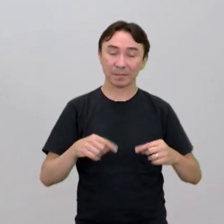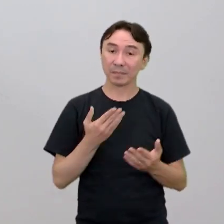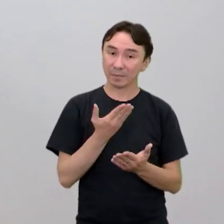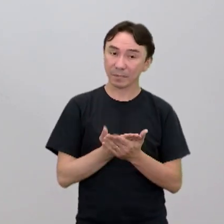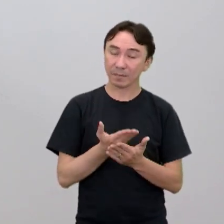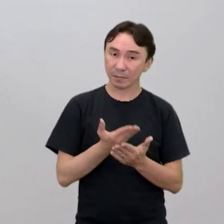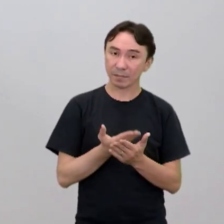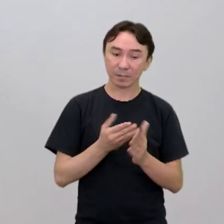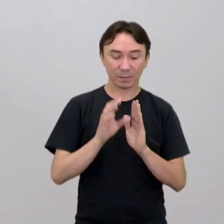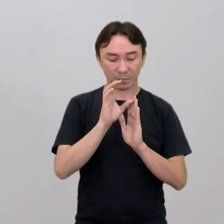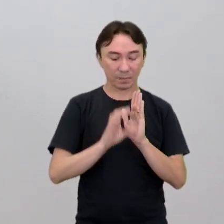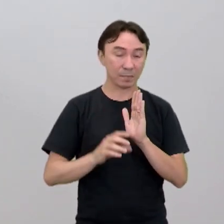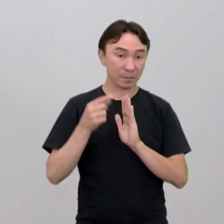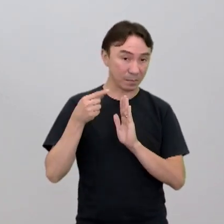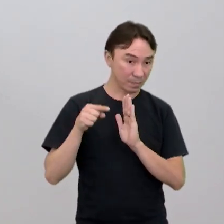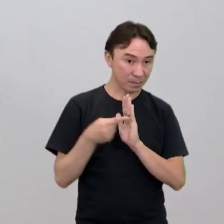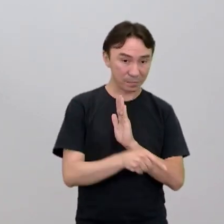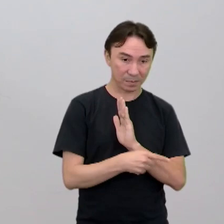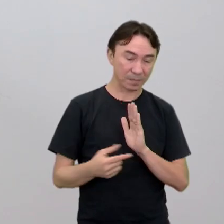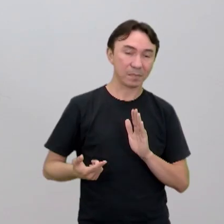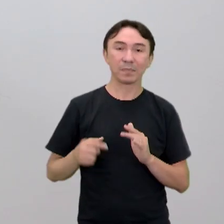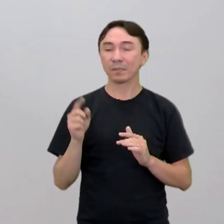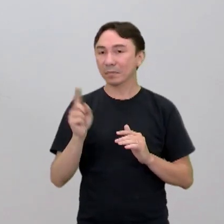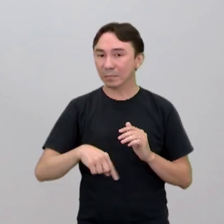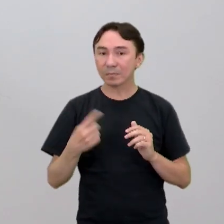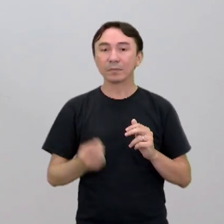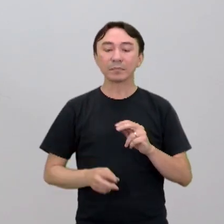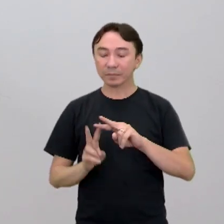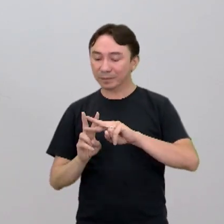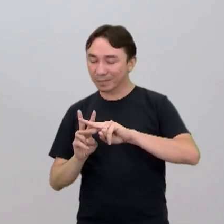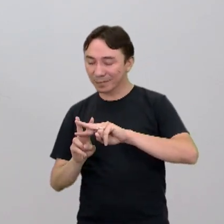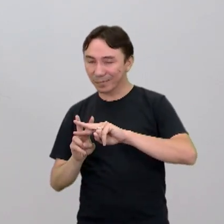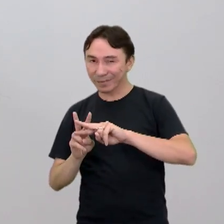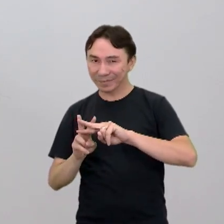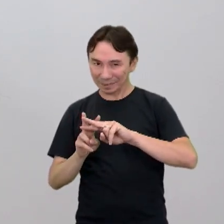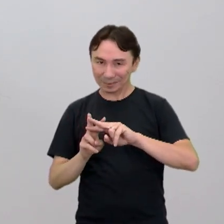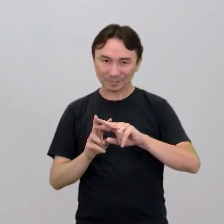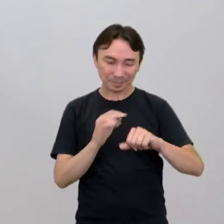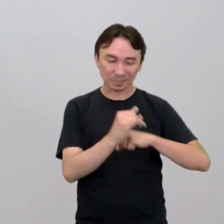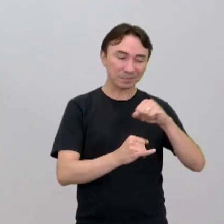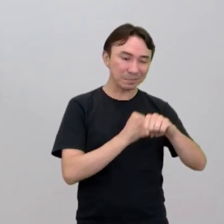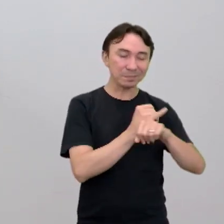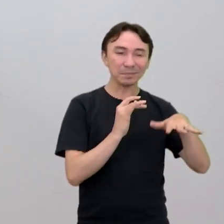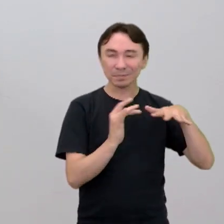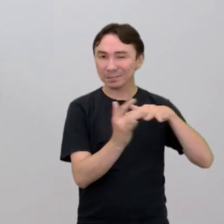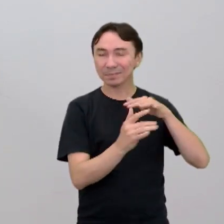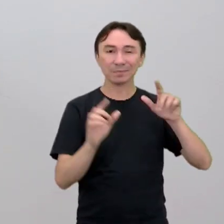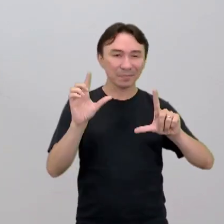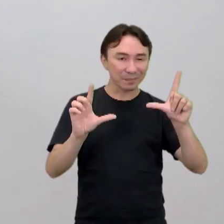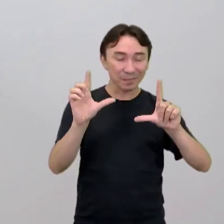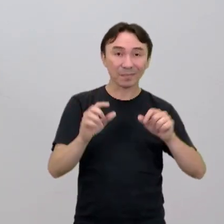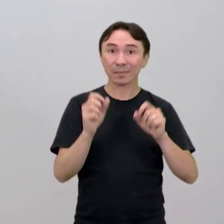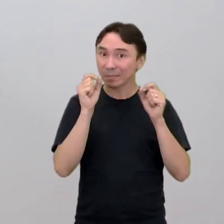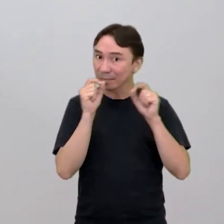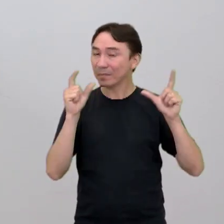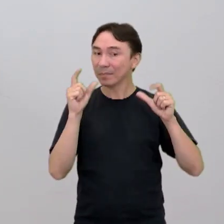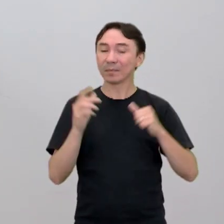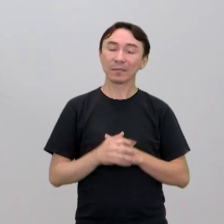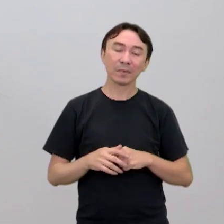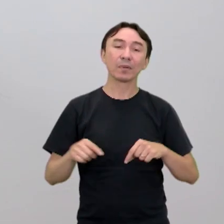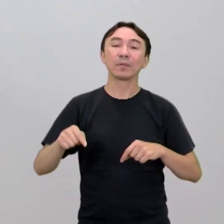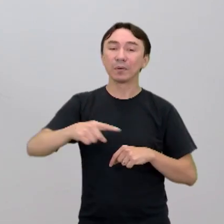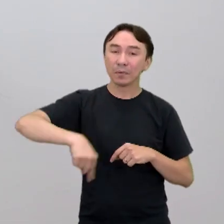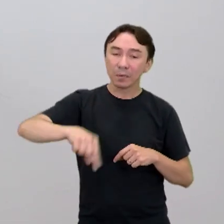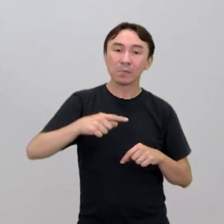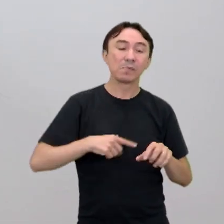curricular, o hashtag Se Liga na Mídia. Hoje a gente está o nosso componente é o Laboratório de Produção Jornalística e estamos